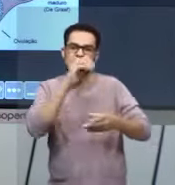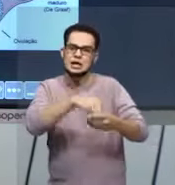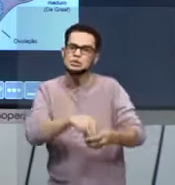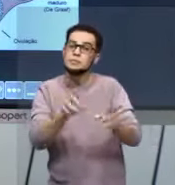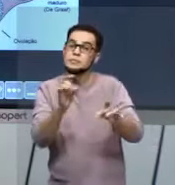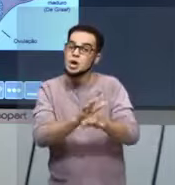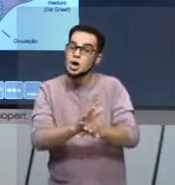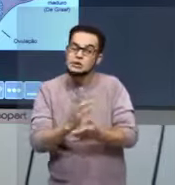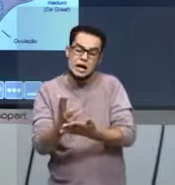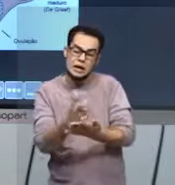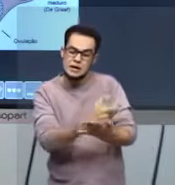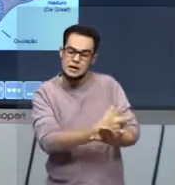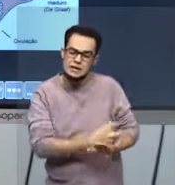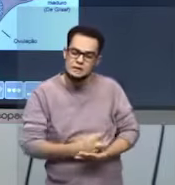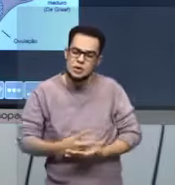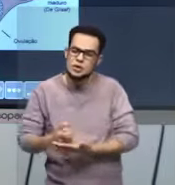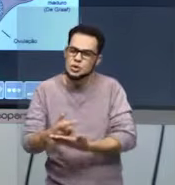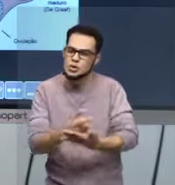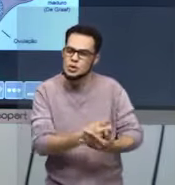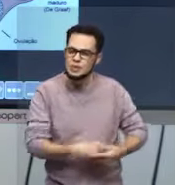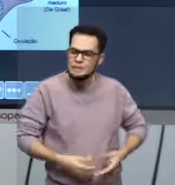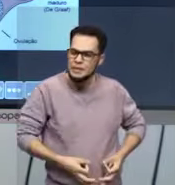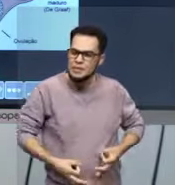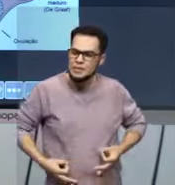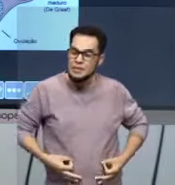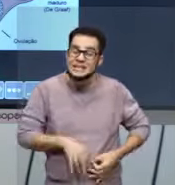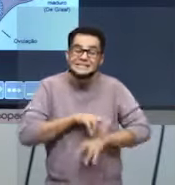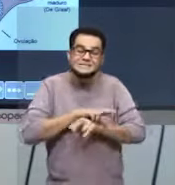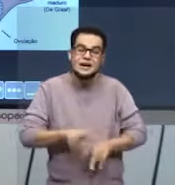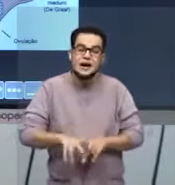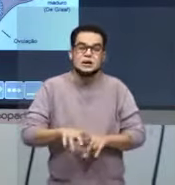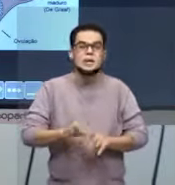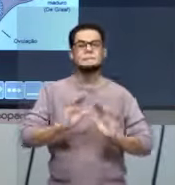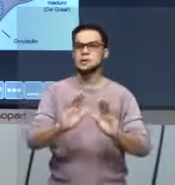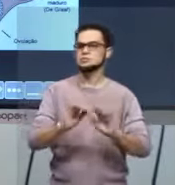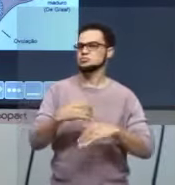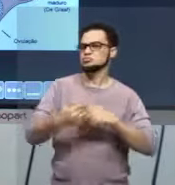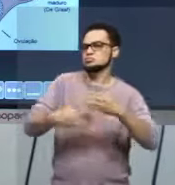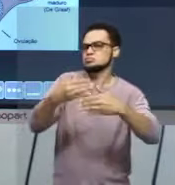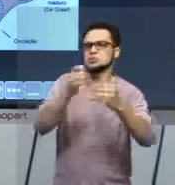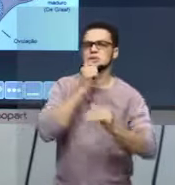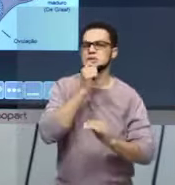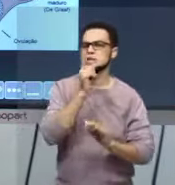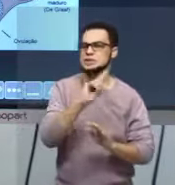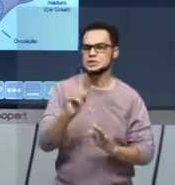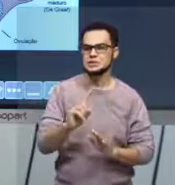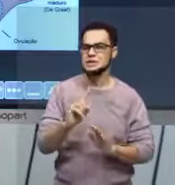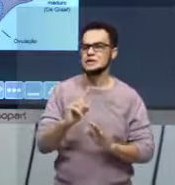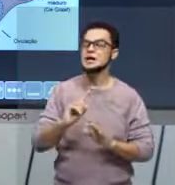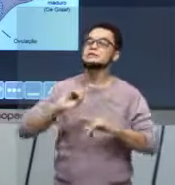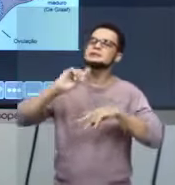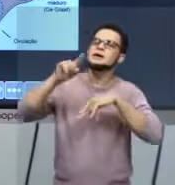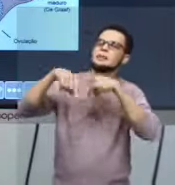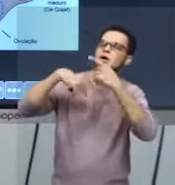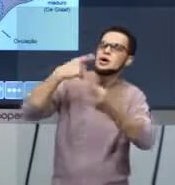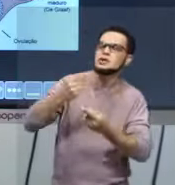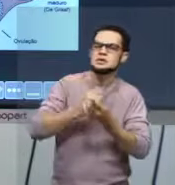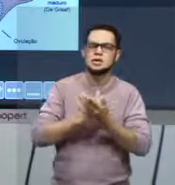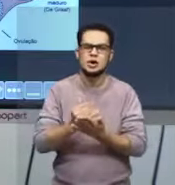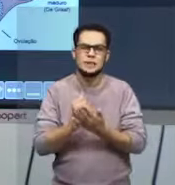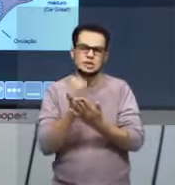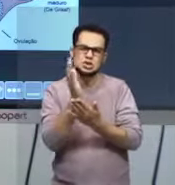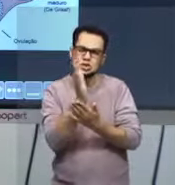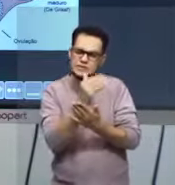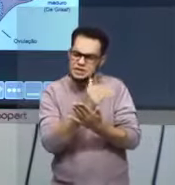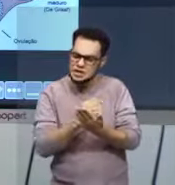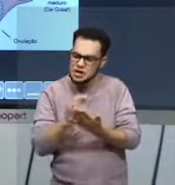estar ali paradinhos, sem desenvolver. Então, eles começam um processo de divisão celular, que eu não vou entrar em detalhes